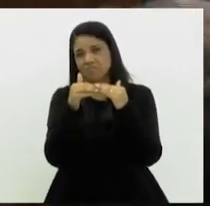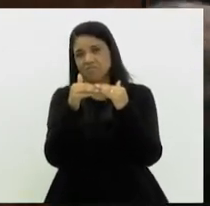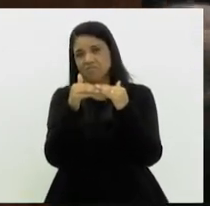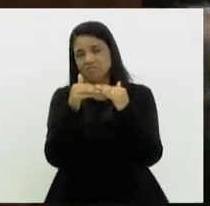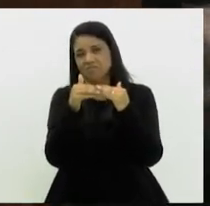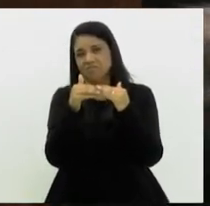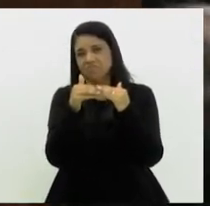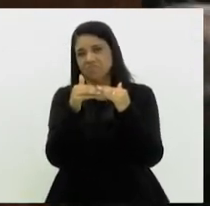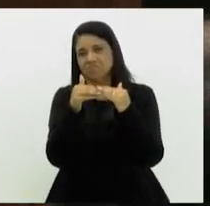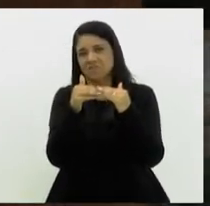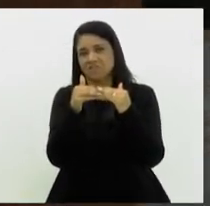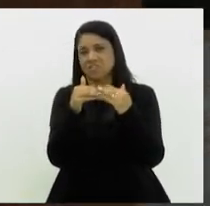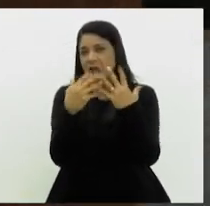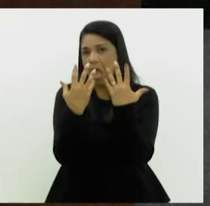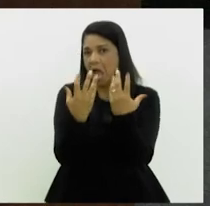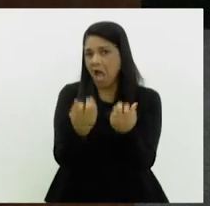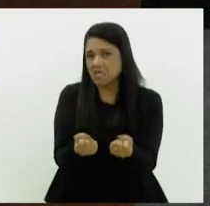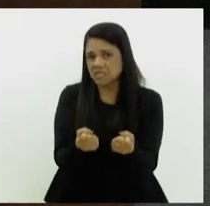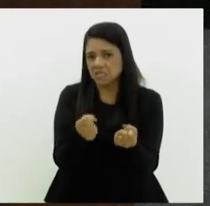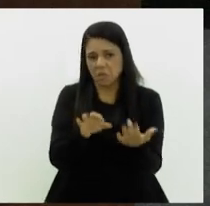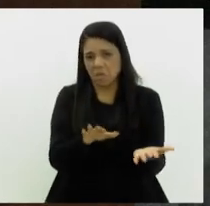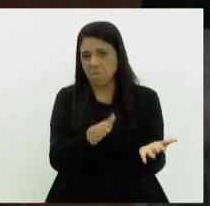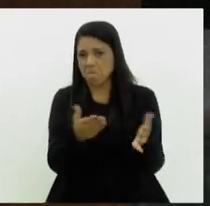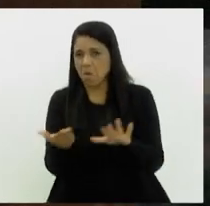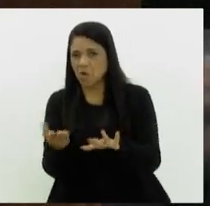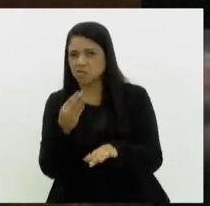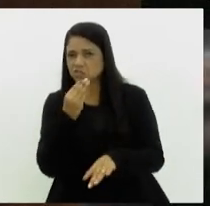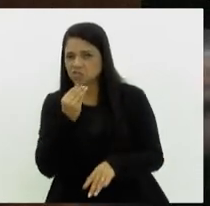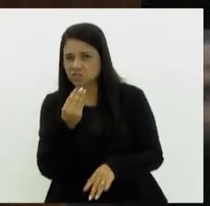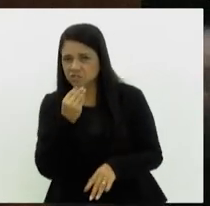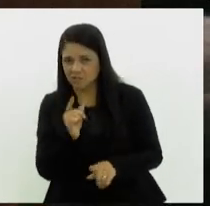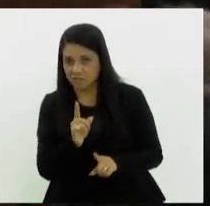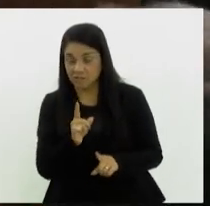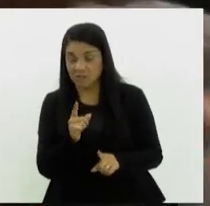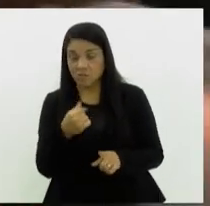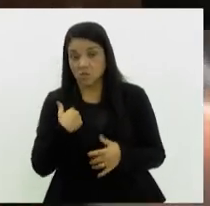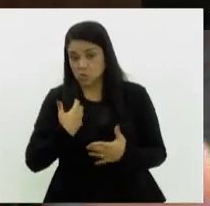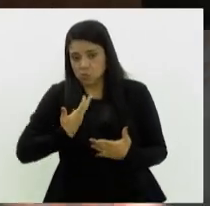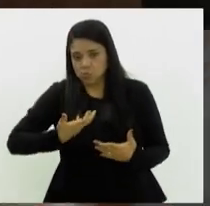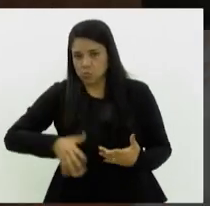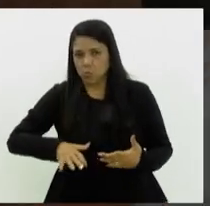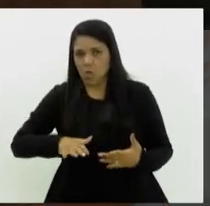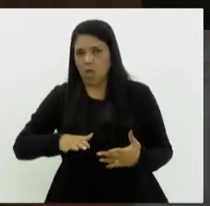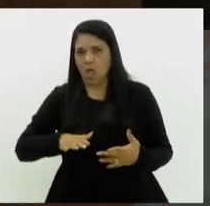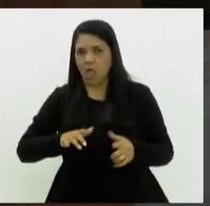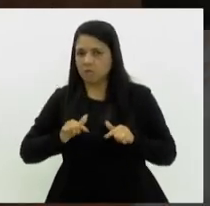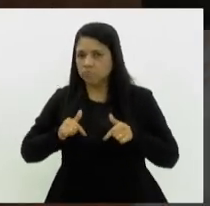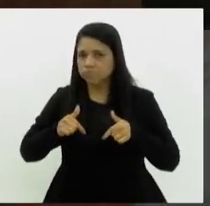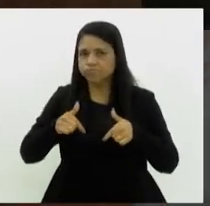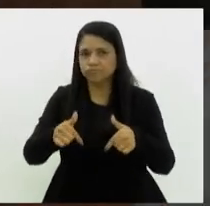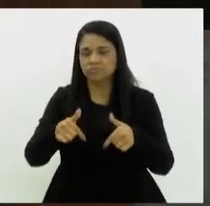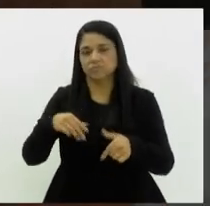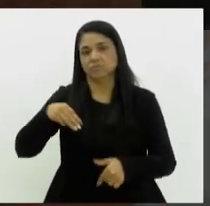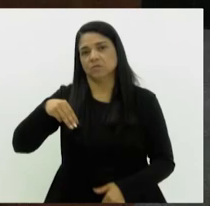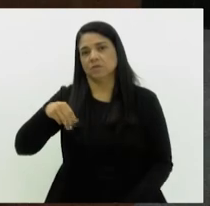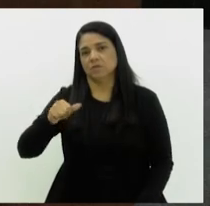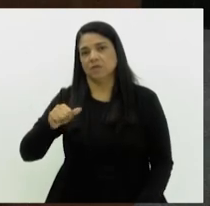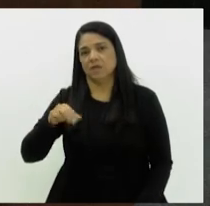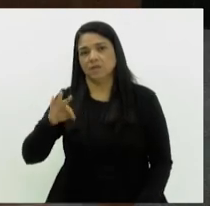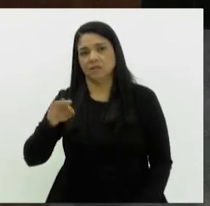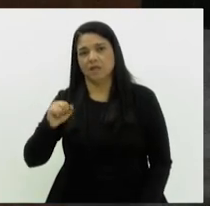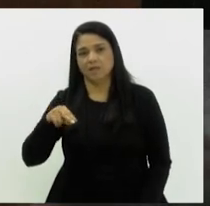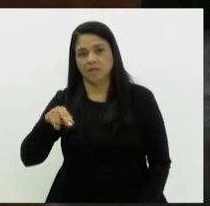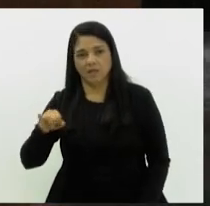recibo às atrocidades de Israel. Estamos abominando a ação do Netanyahu, mas a